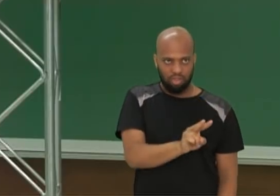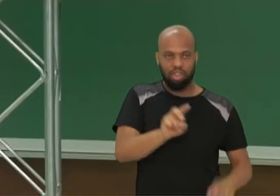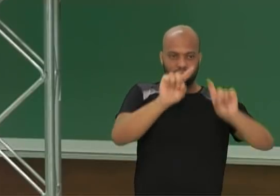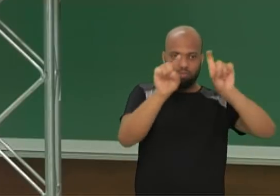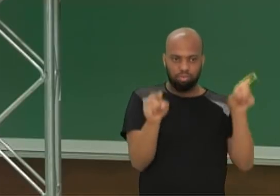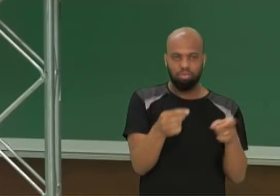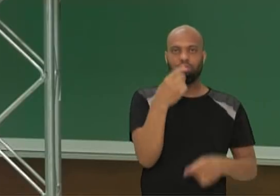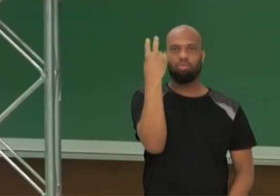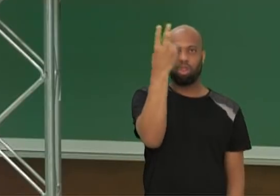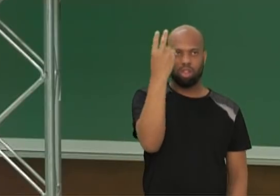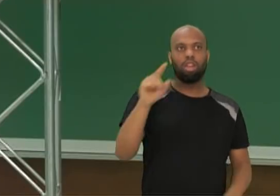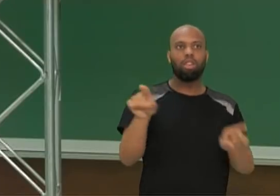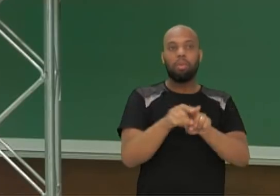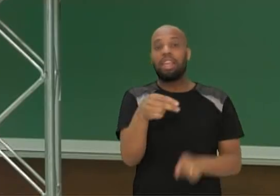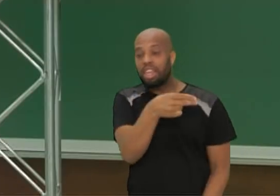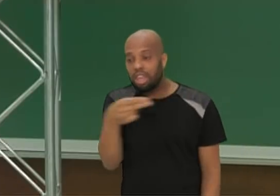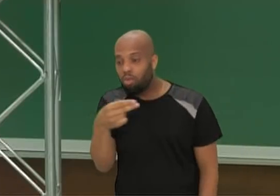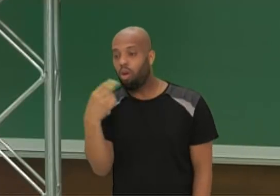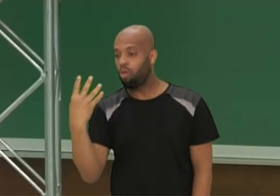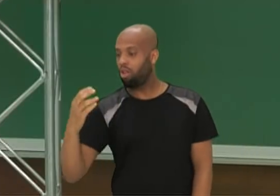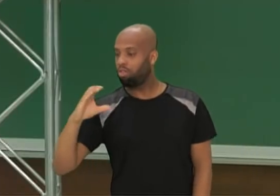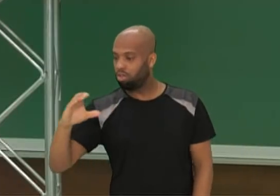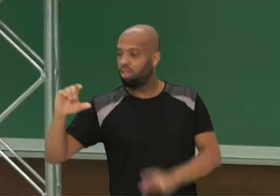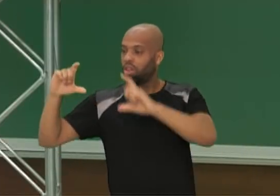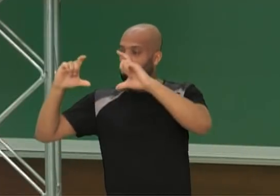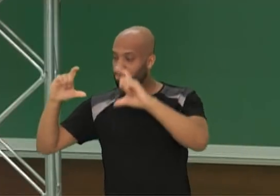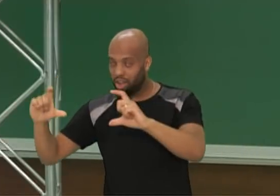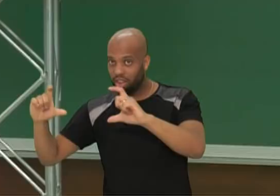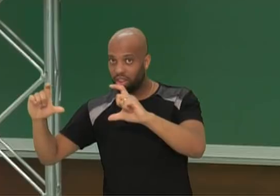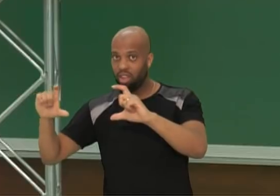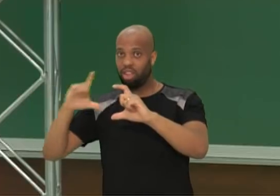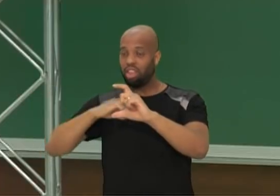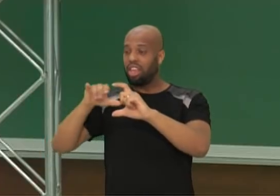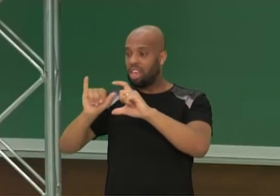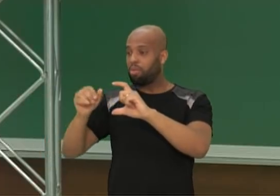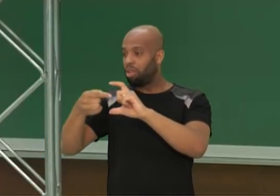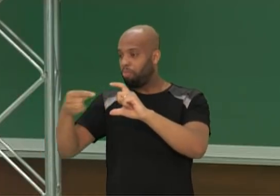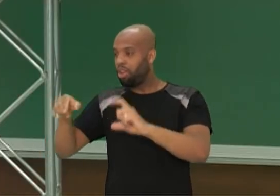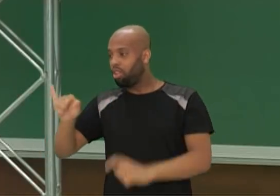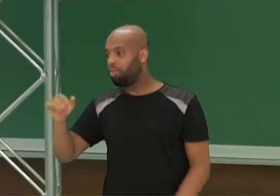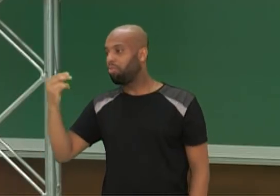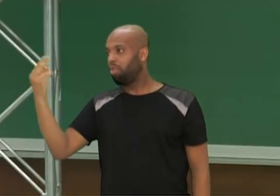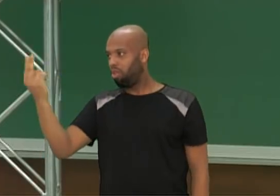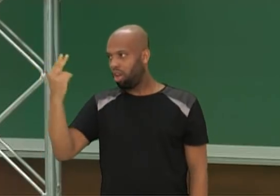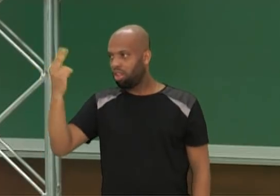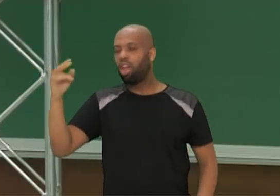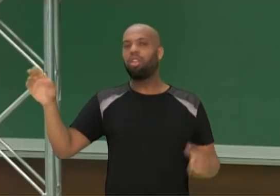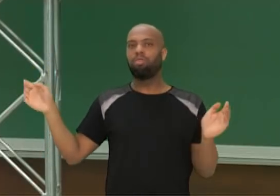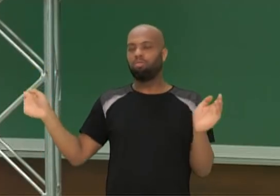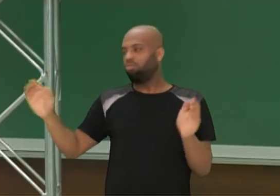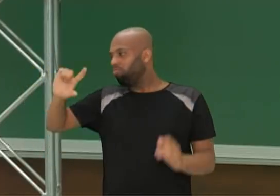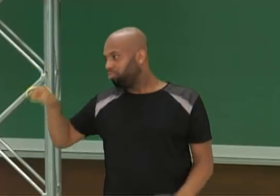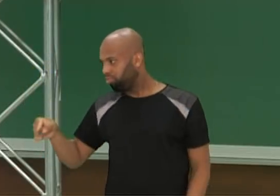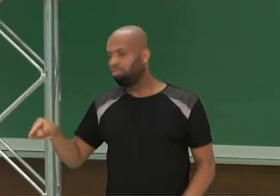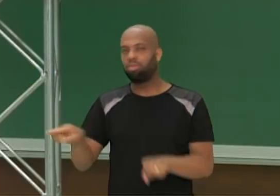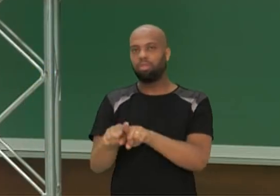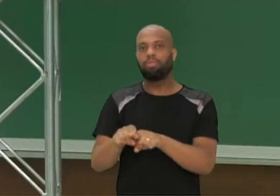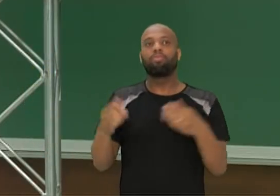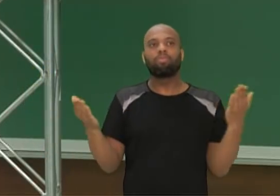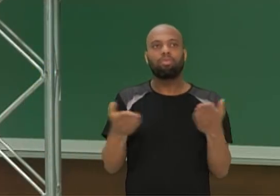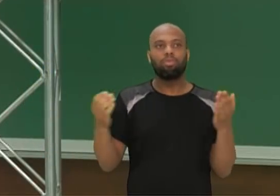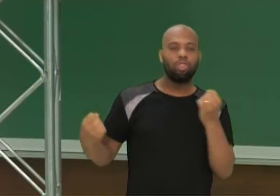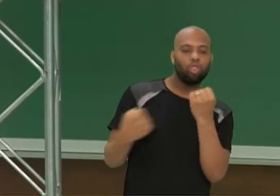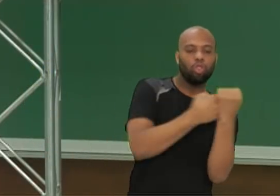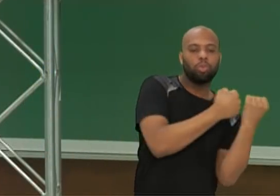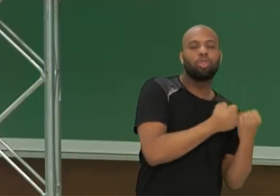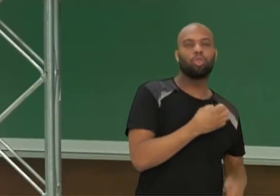tudo ao quadrado, igual a 4c, abre parênteses, y menos y ao quadrado, fecha parênteses. E vamos